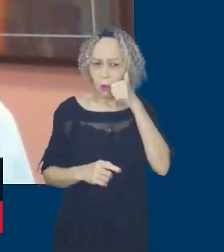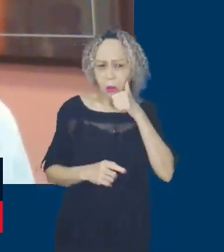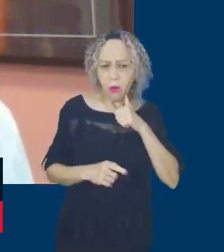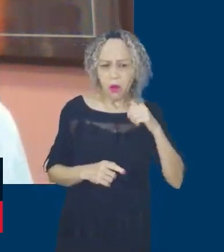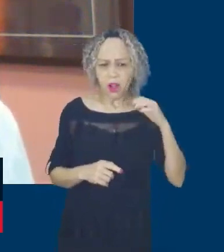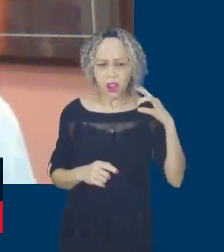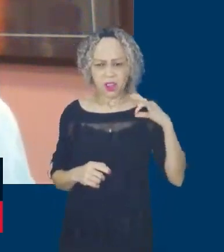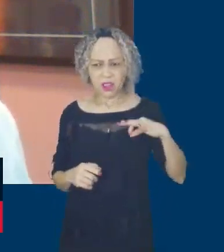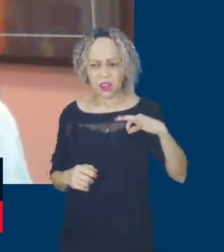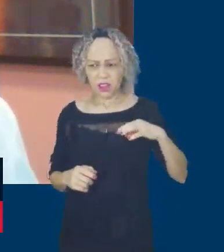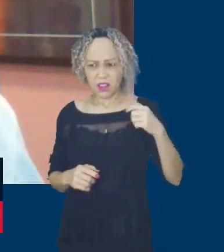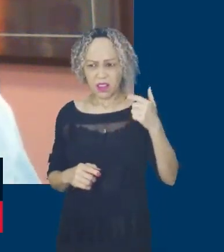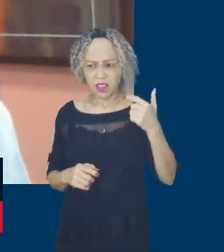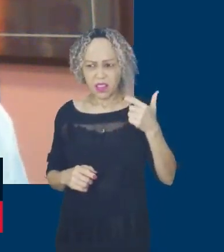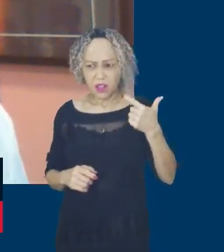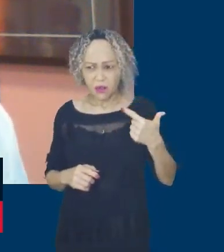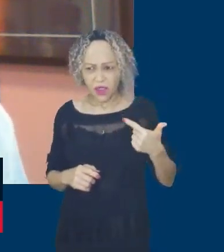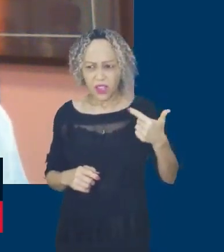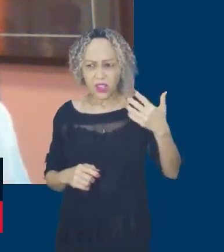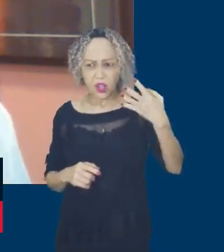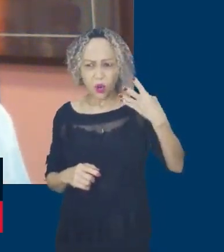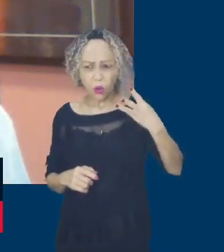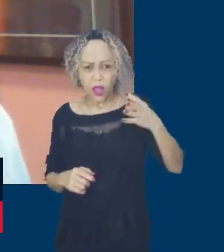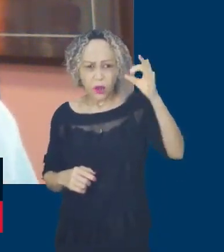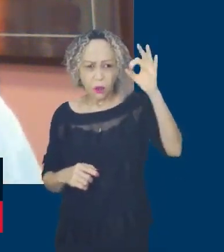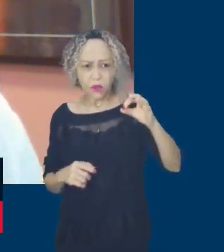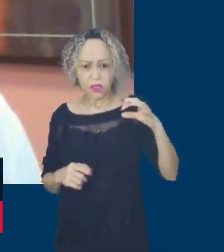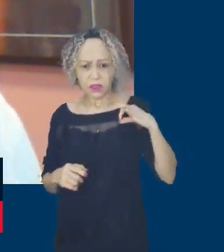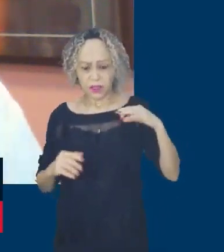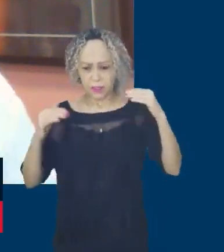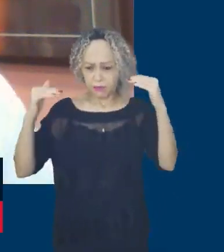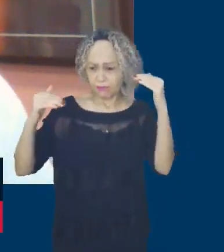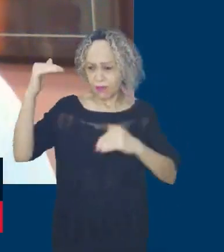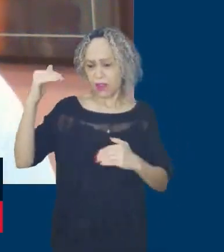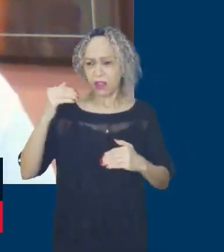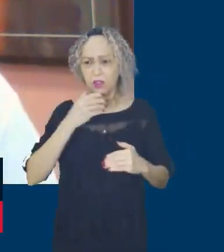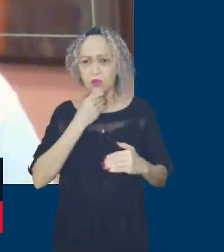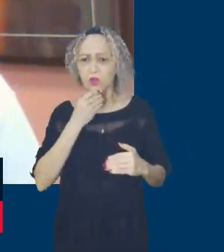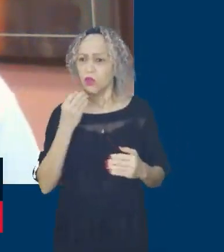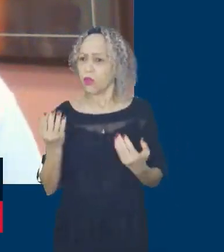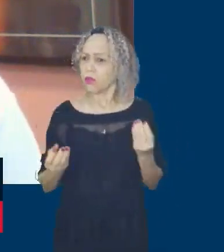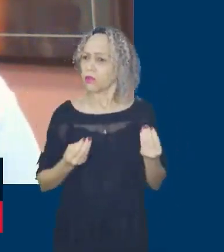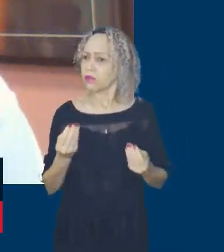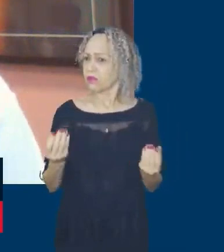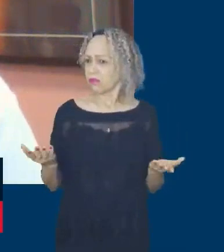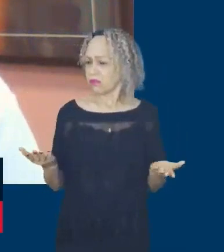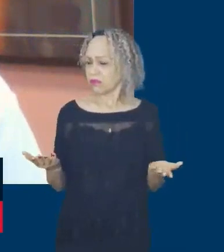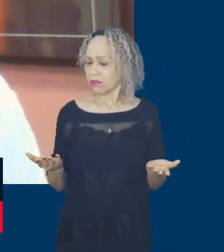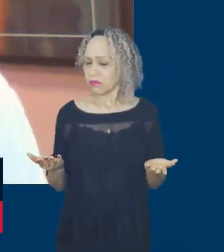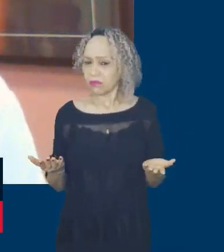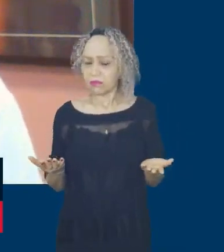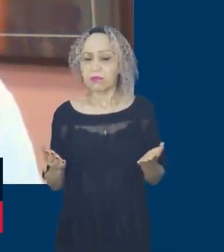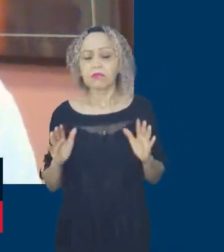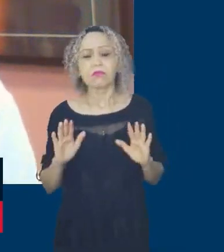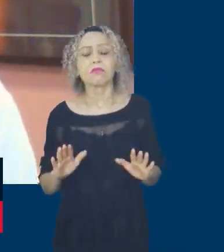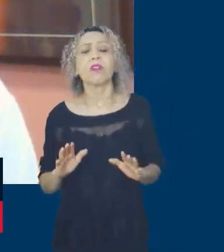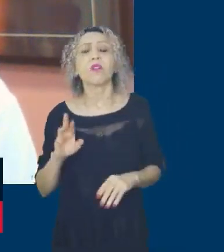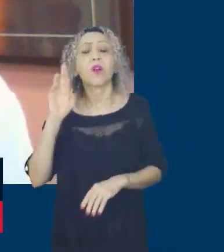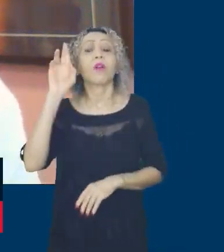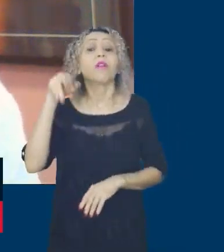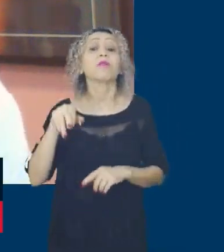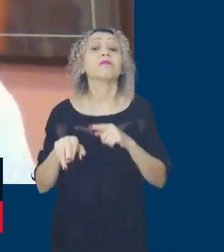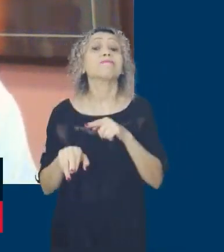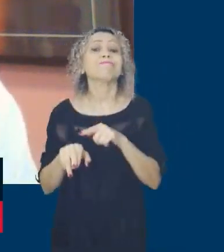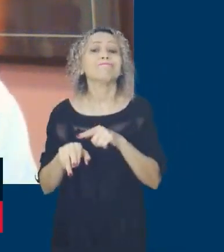receberem 24% a menos que os homens, a não ser a única razão que é a